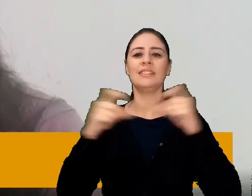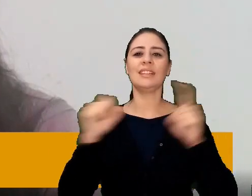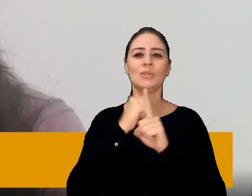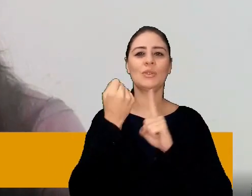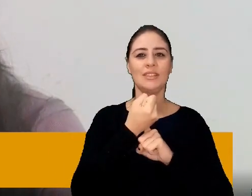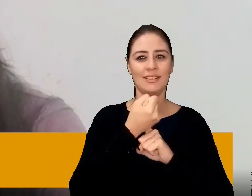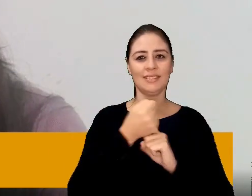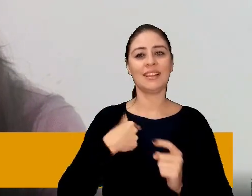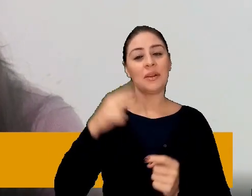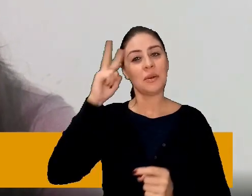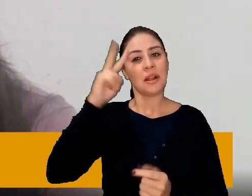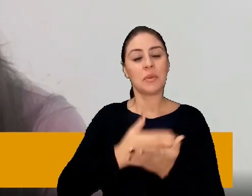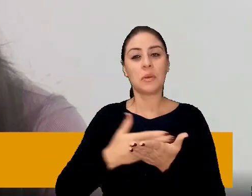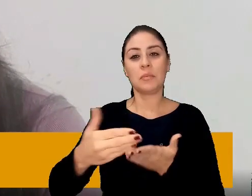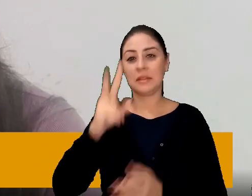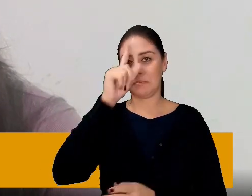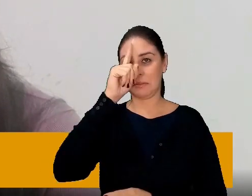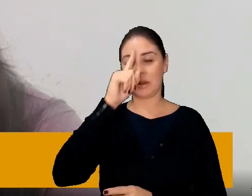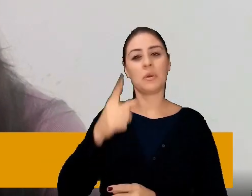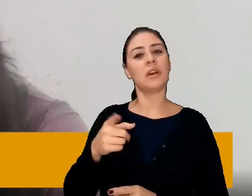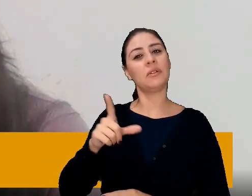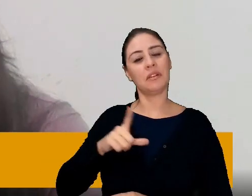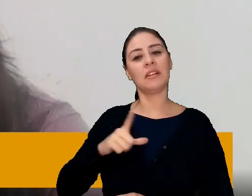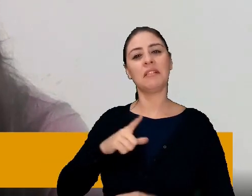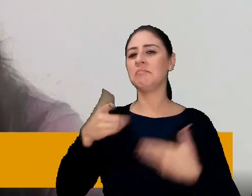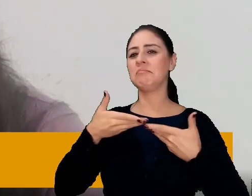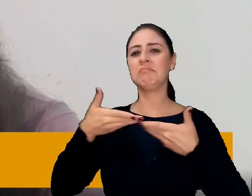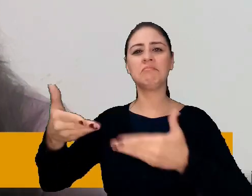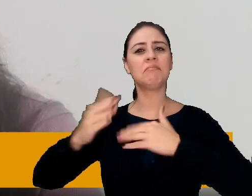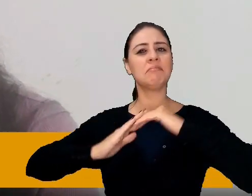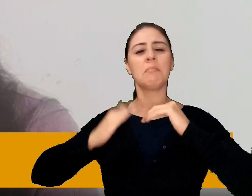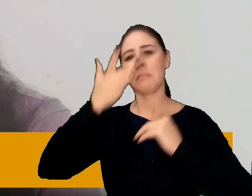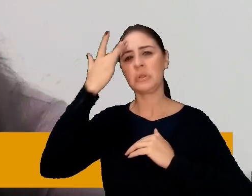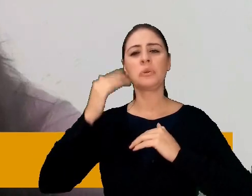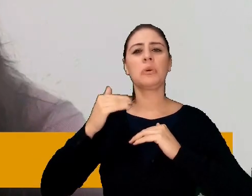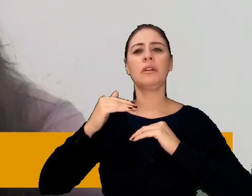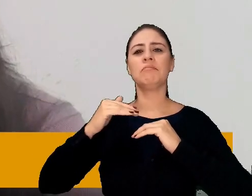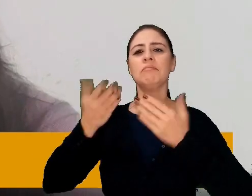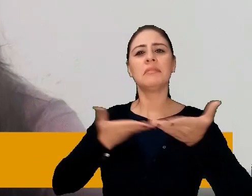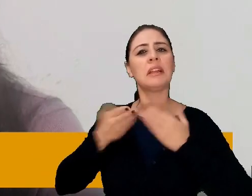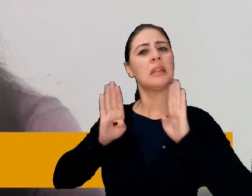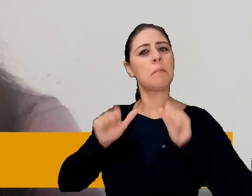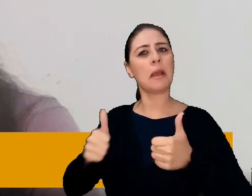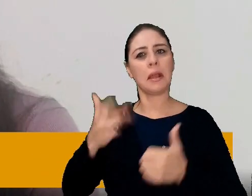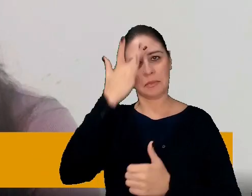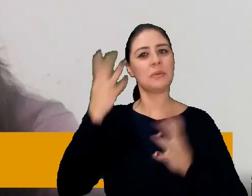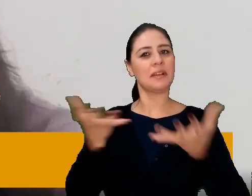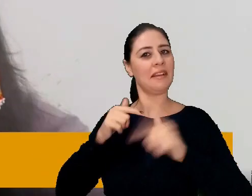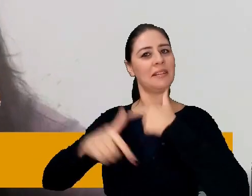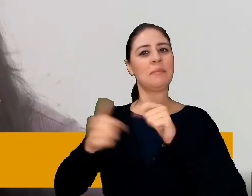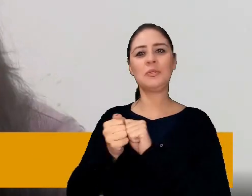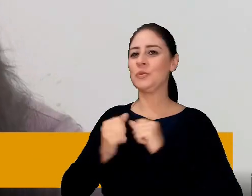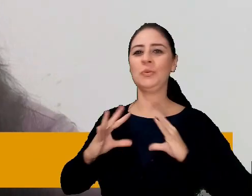no primeiro ano, na reitoria, eu fui muito bem recebida. Nossa, todo mundo queria fazer trabalho comigo. Aí, quando